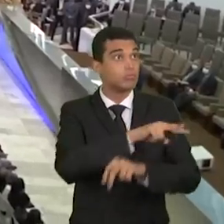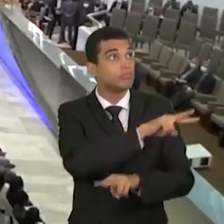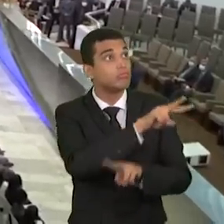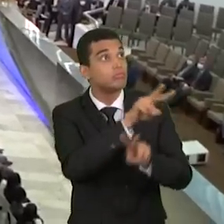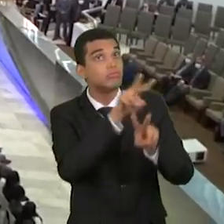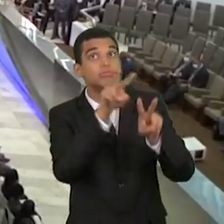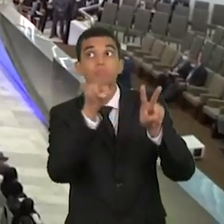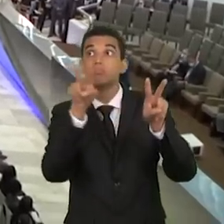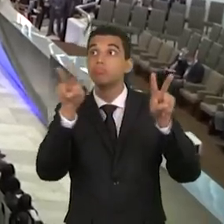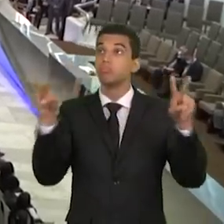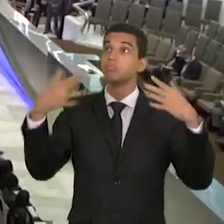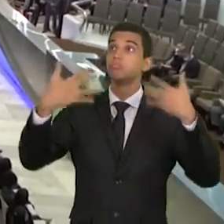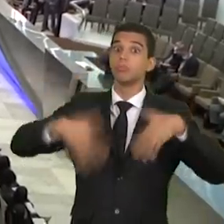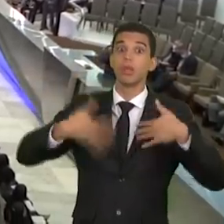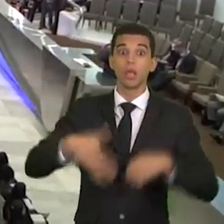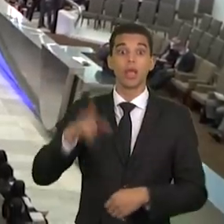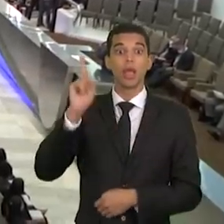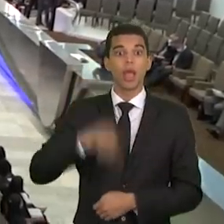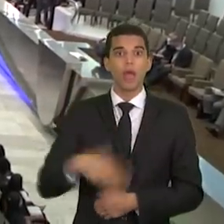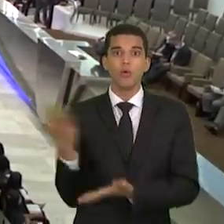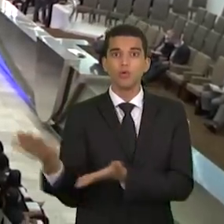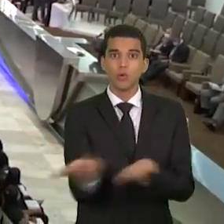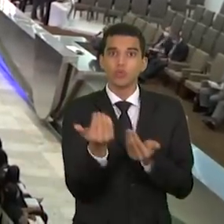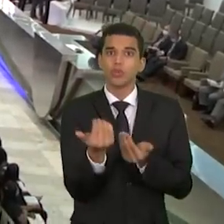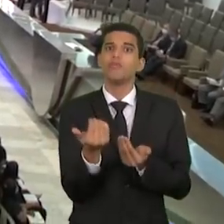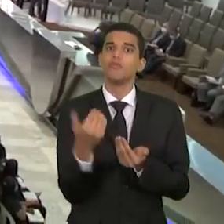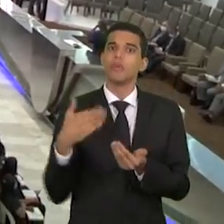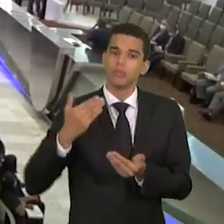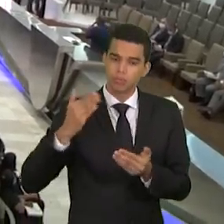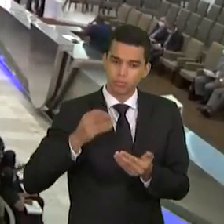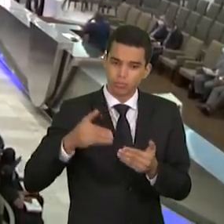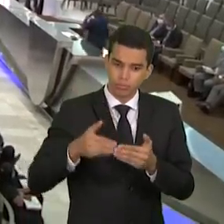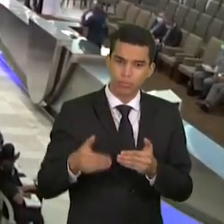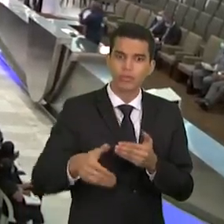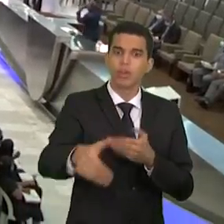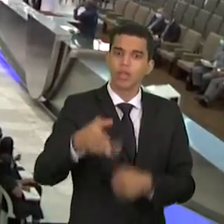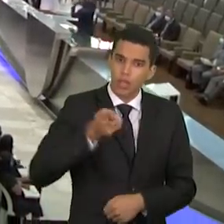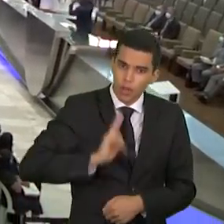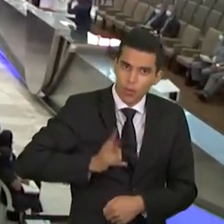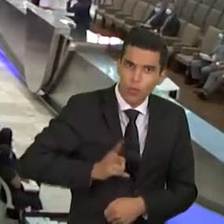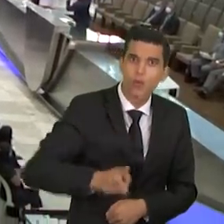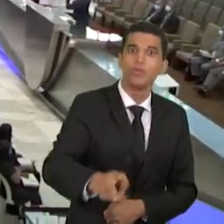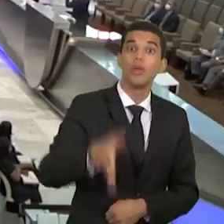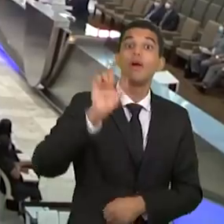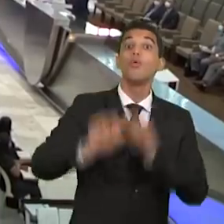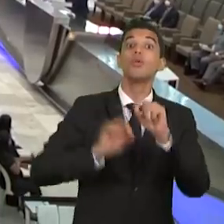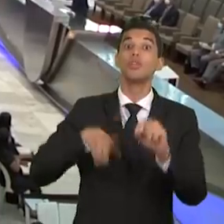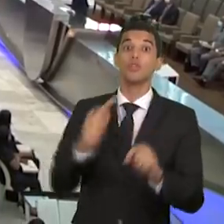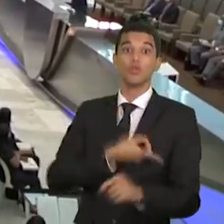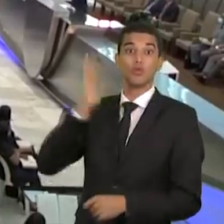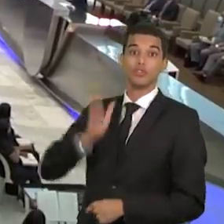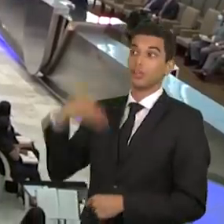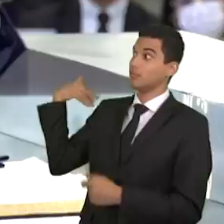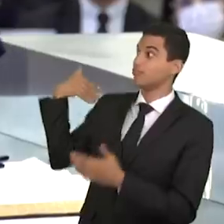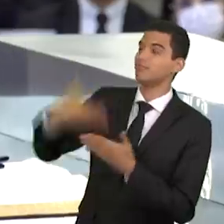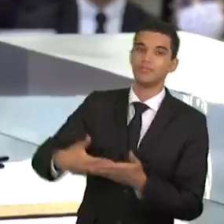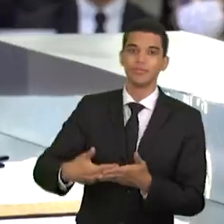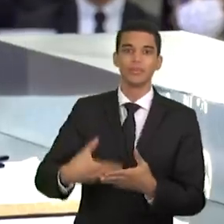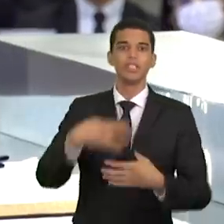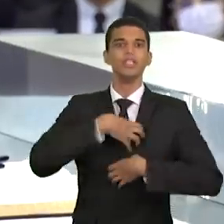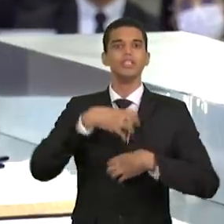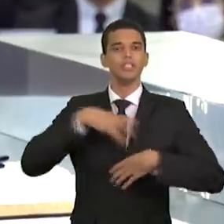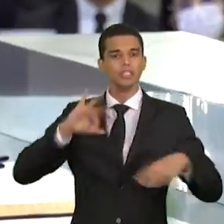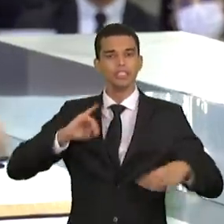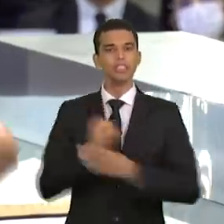dar continuidade à obra que está sendo feita. E esta convicção sobre a volta de